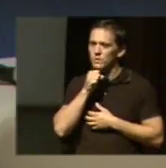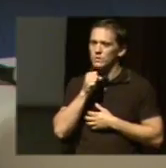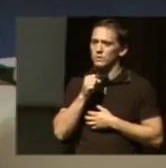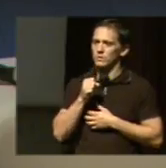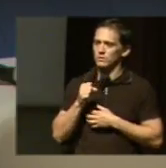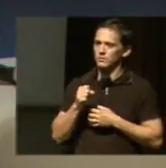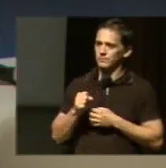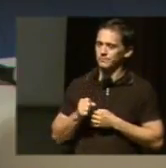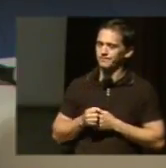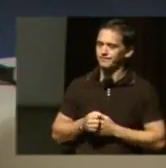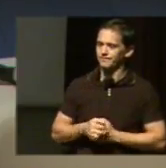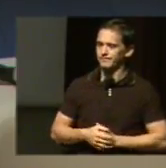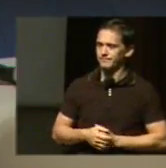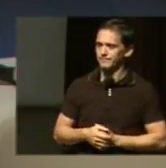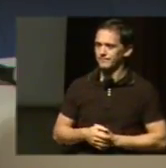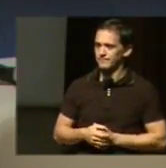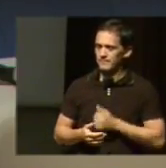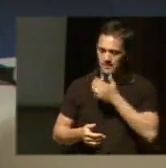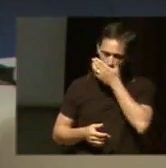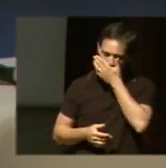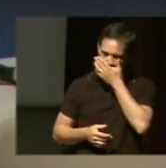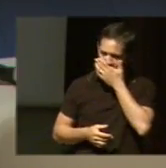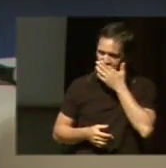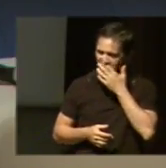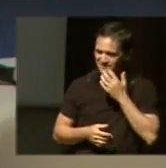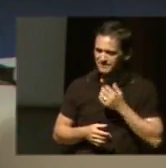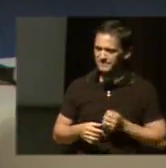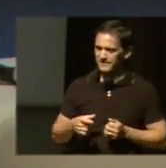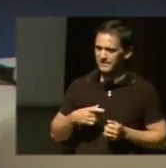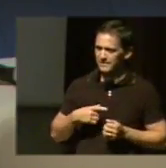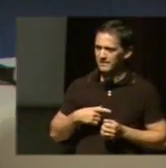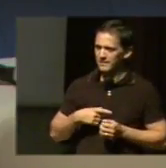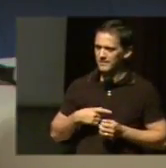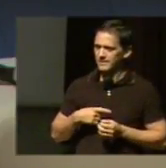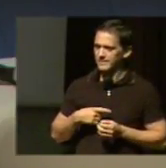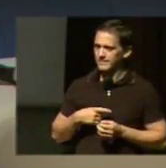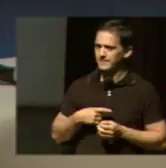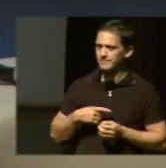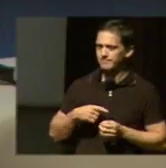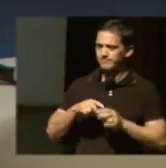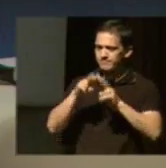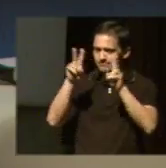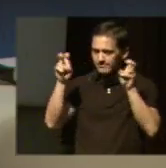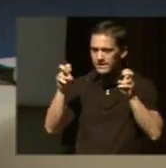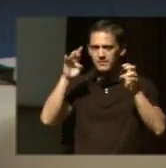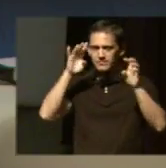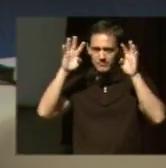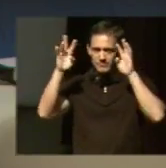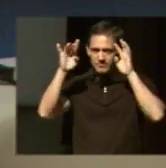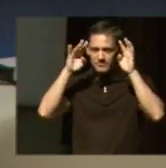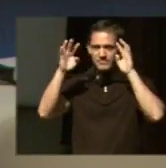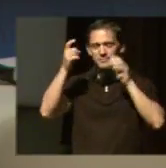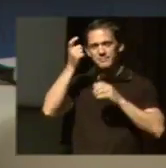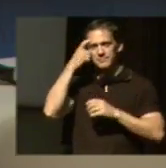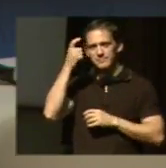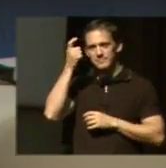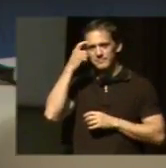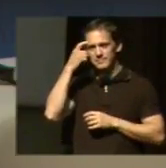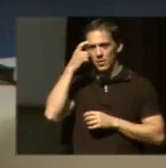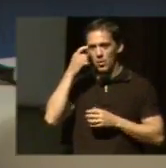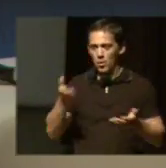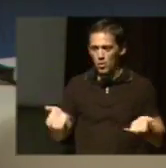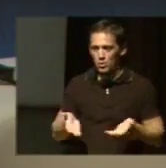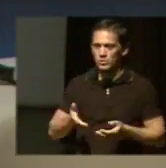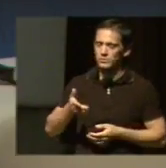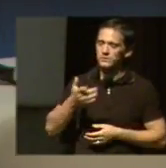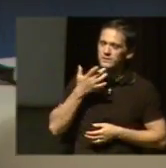pelas mídias. Acho que aqui são elementos que vamos ter que pensar, refletir ainda. Nós vamos ter hoje de tarde,